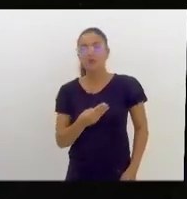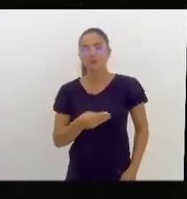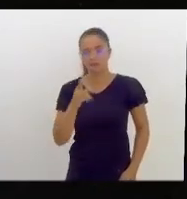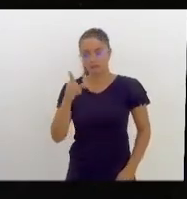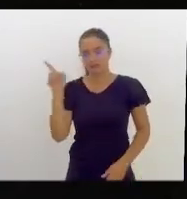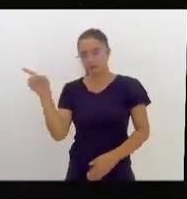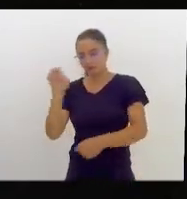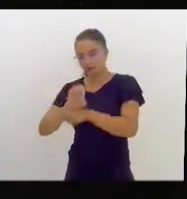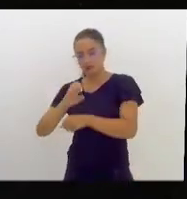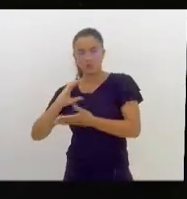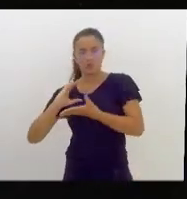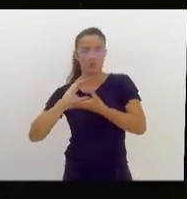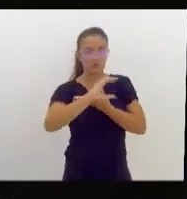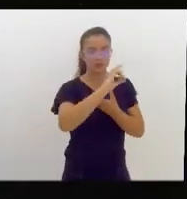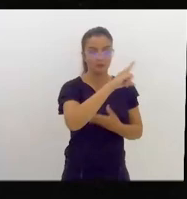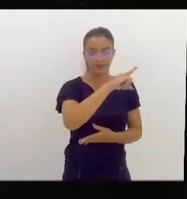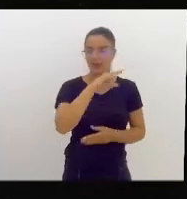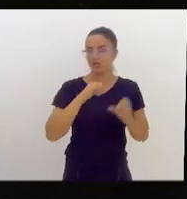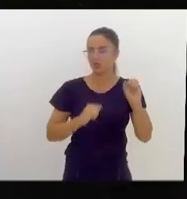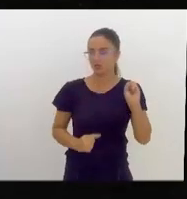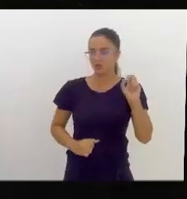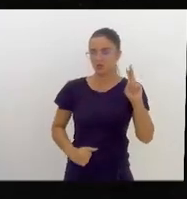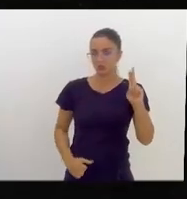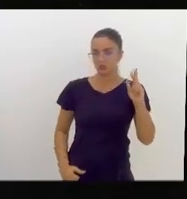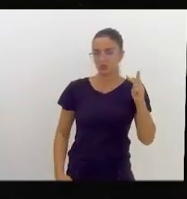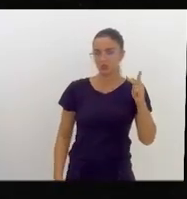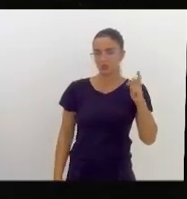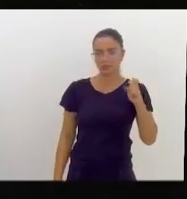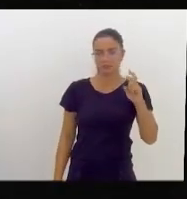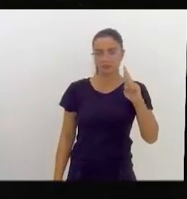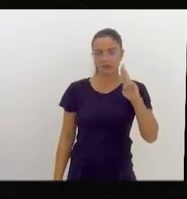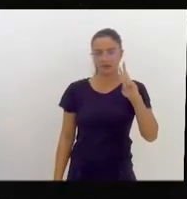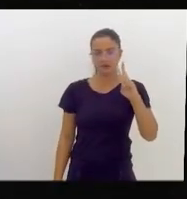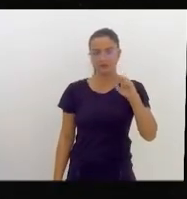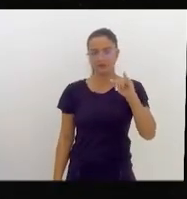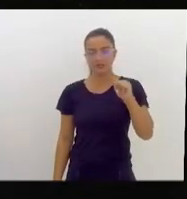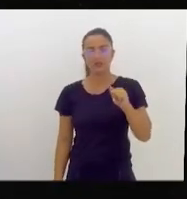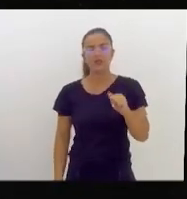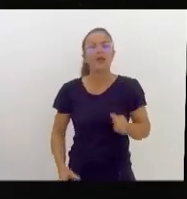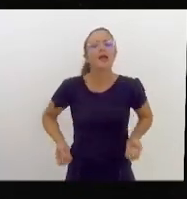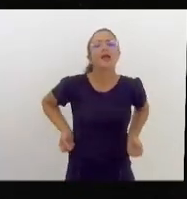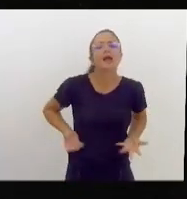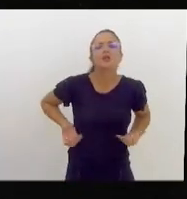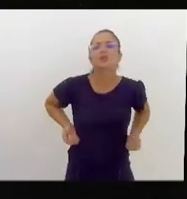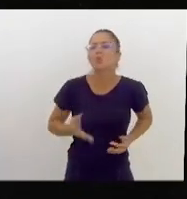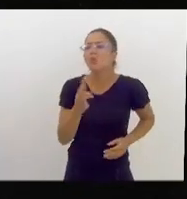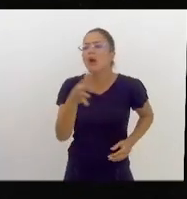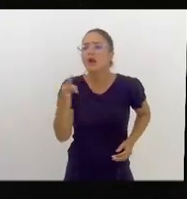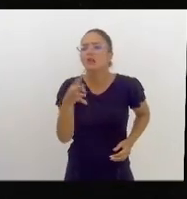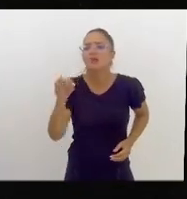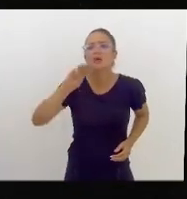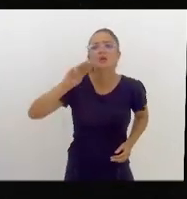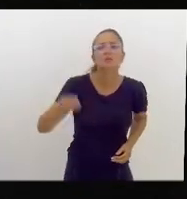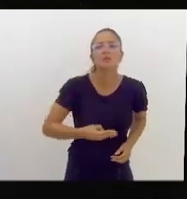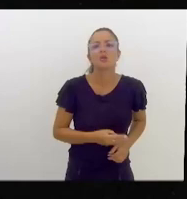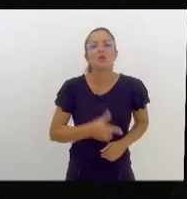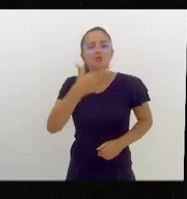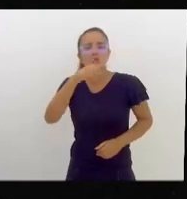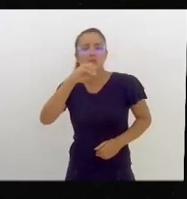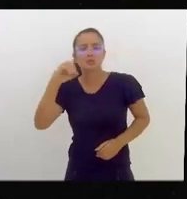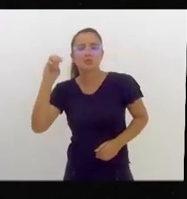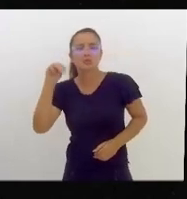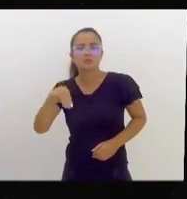Estado repassou para a Supervia, ele só gastou 44 milhões. Restante dos outros 200 milhões de